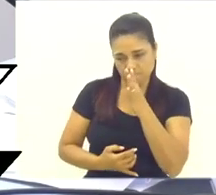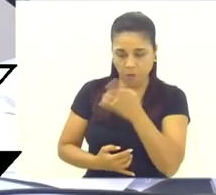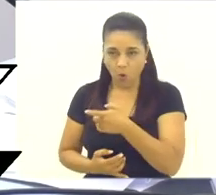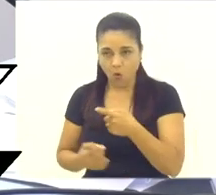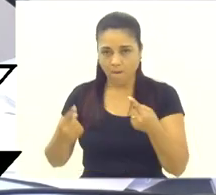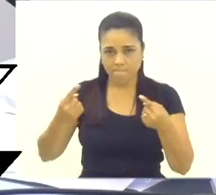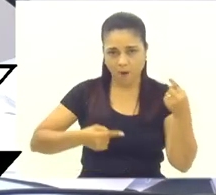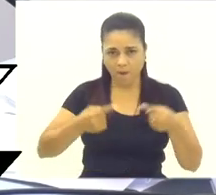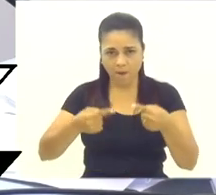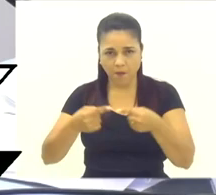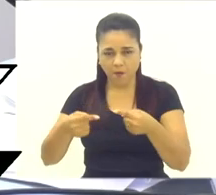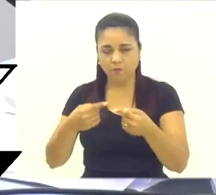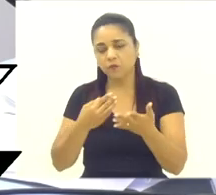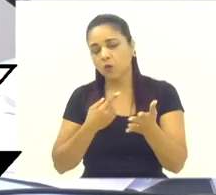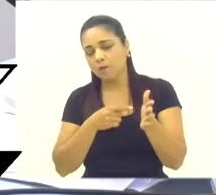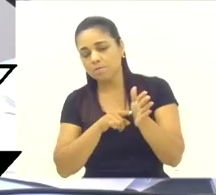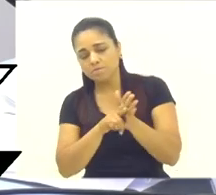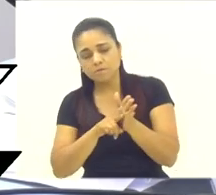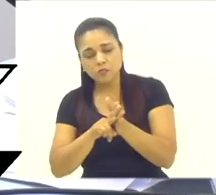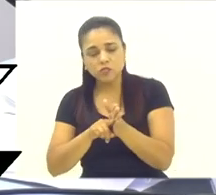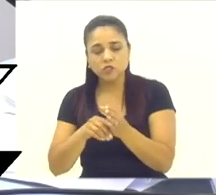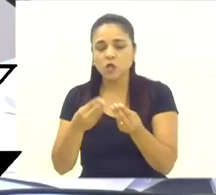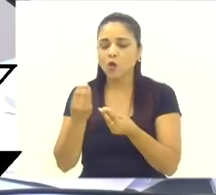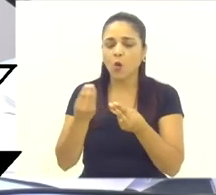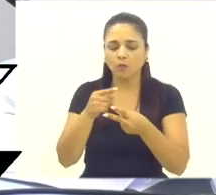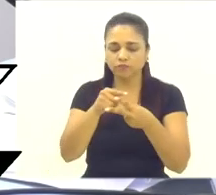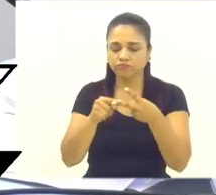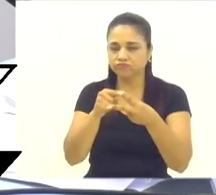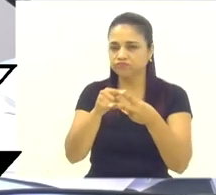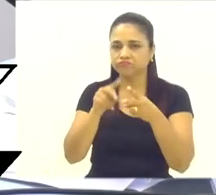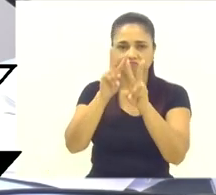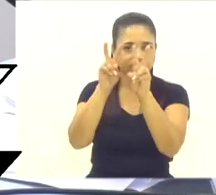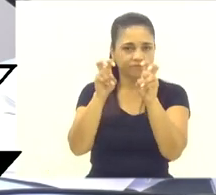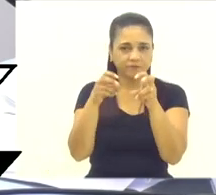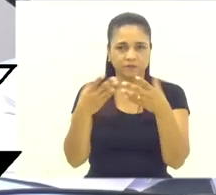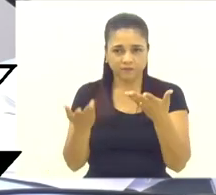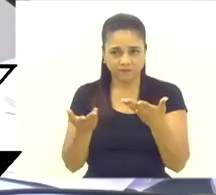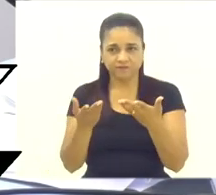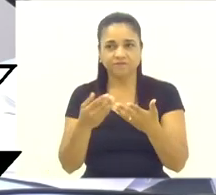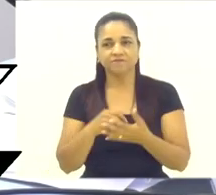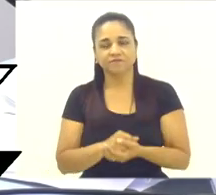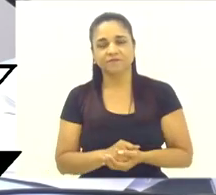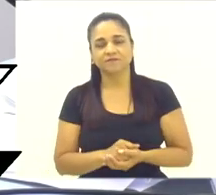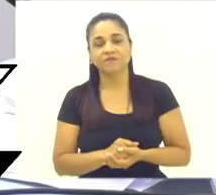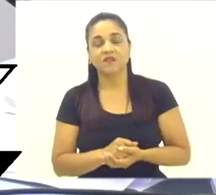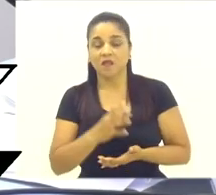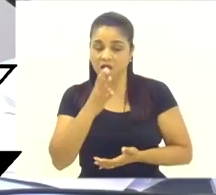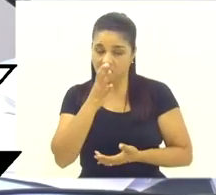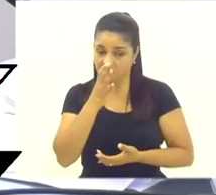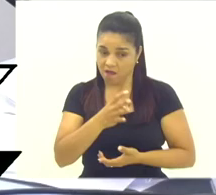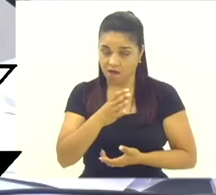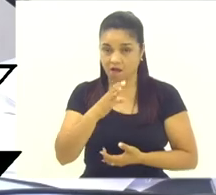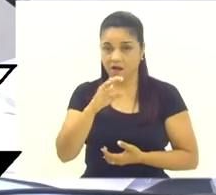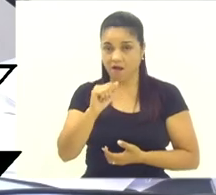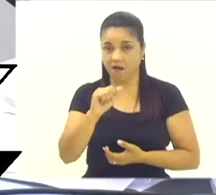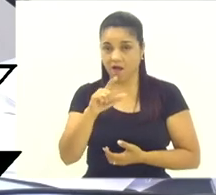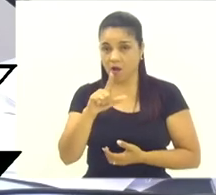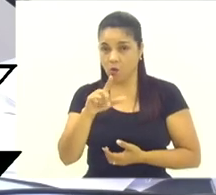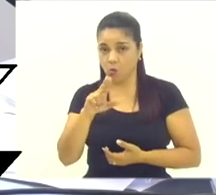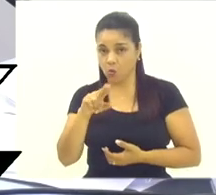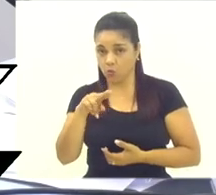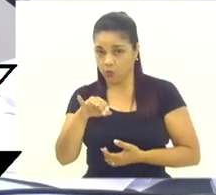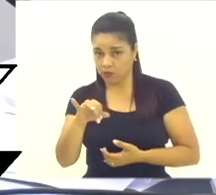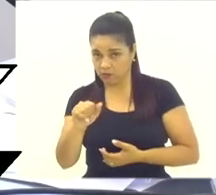pesquisas estão em relação a esses dois temas a denunciação carinhosa né e a